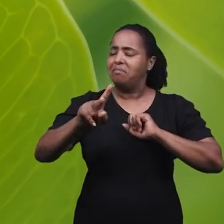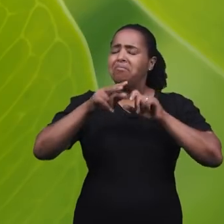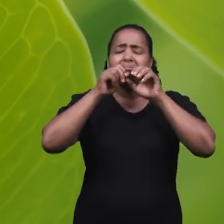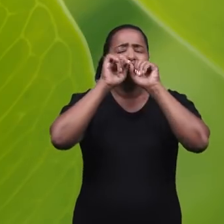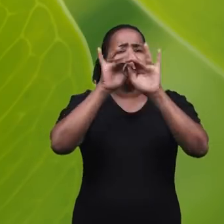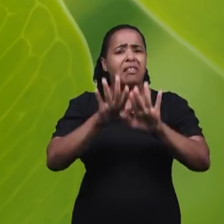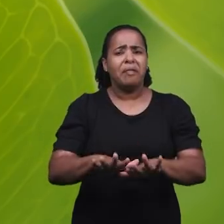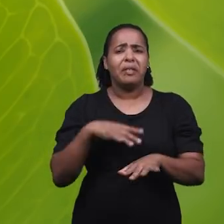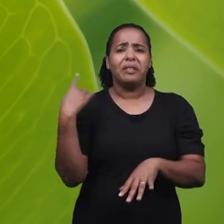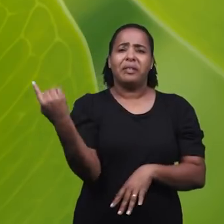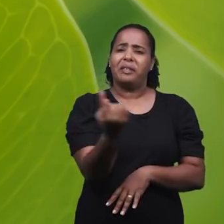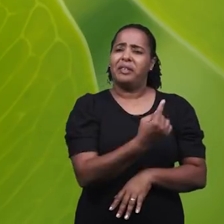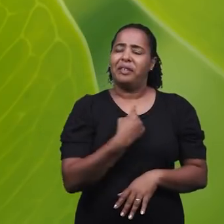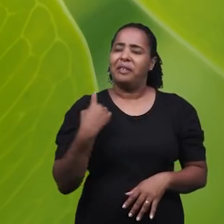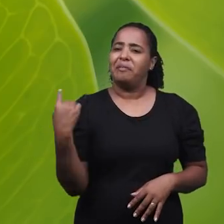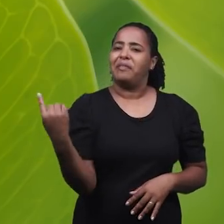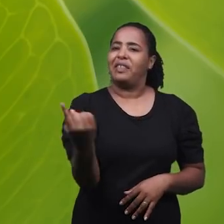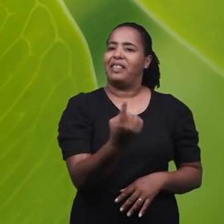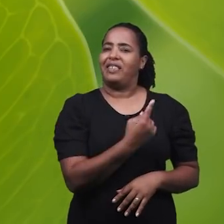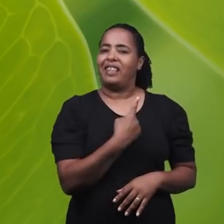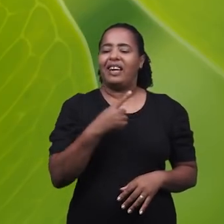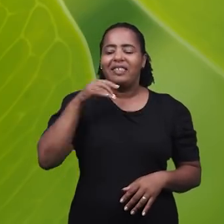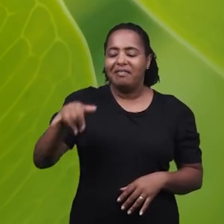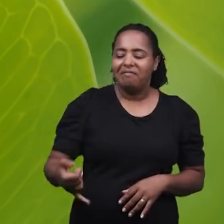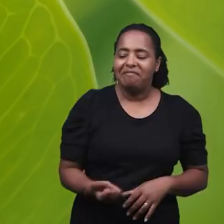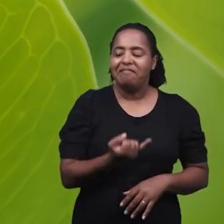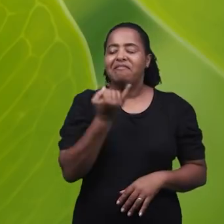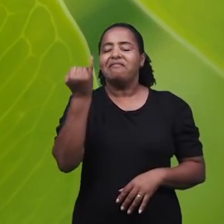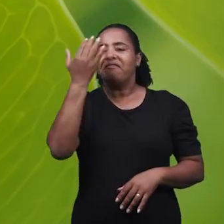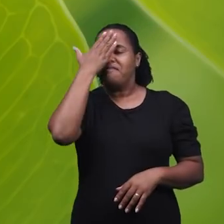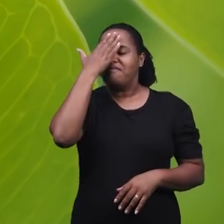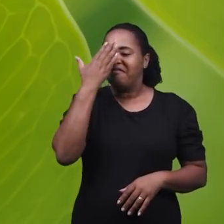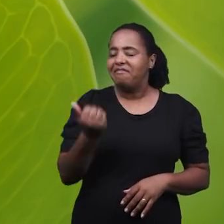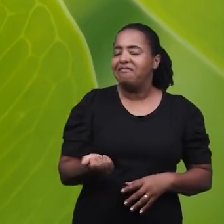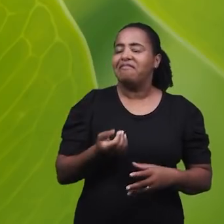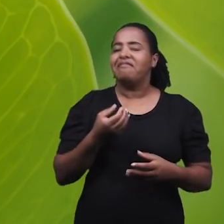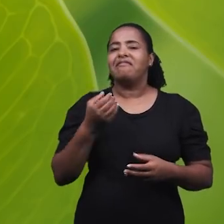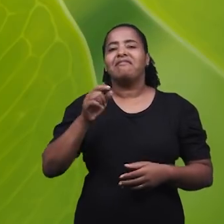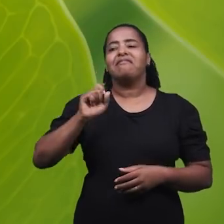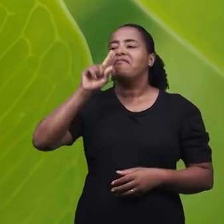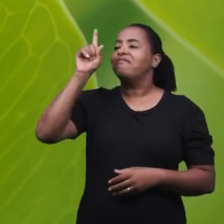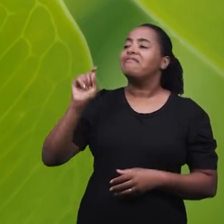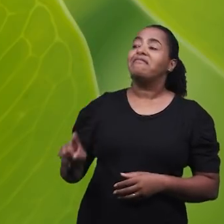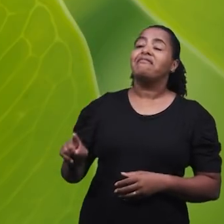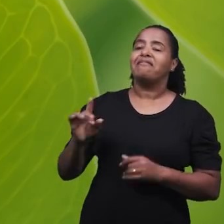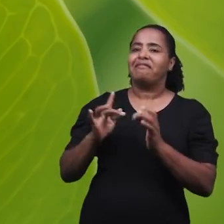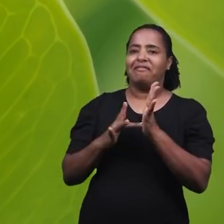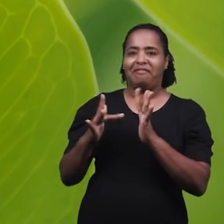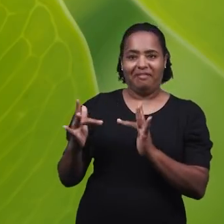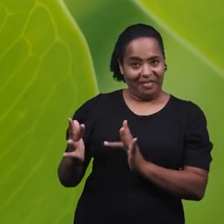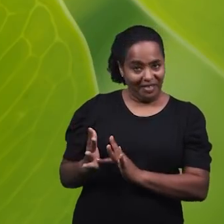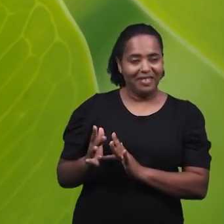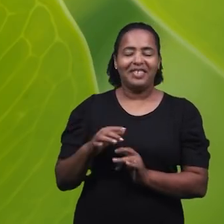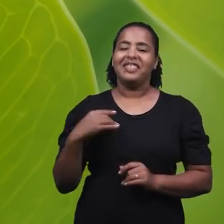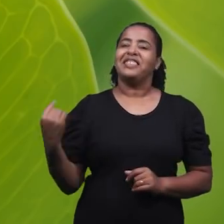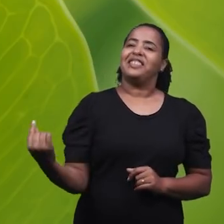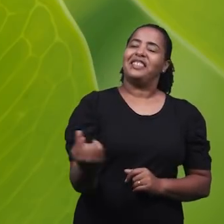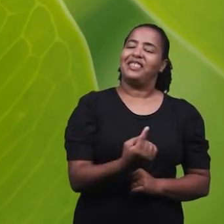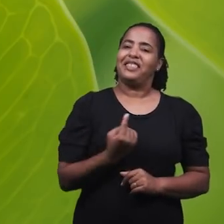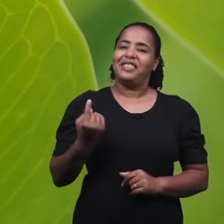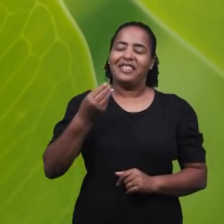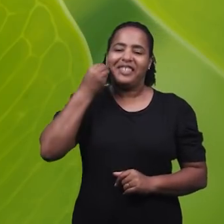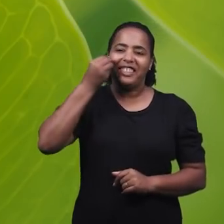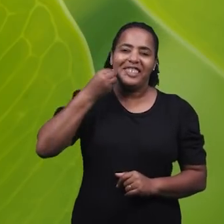uma bênção para nós ter mais um pouco de oportunidade de saber quem é Jesus e estamos vivendo